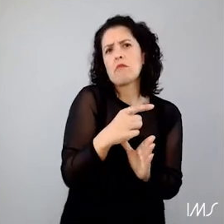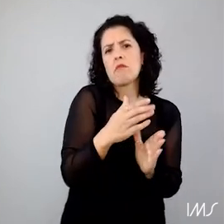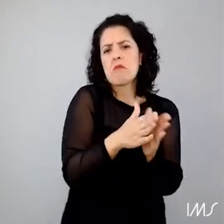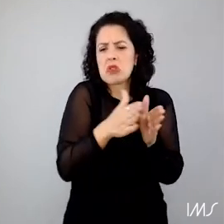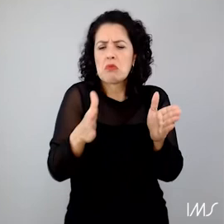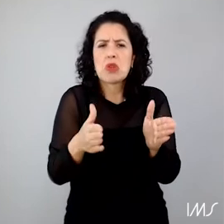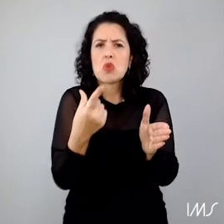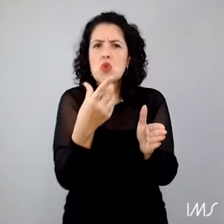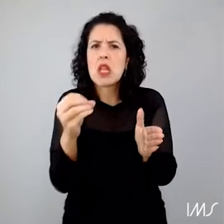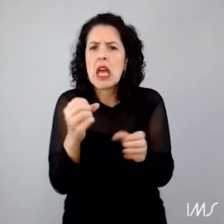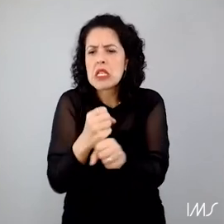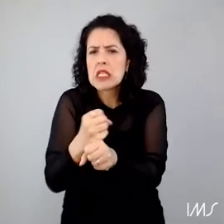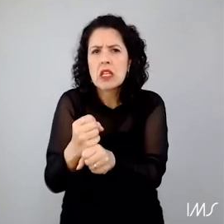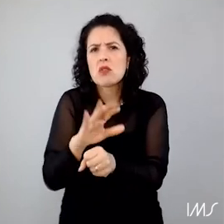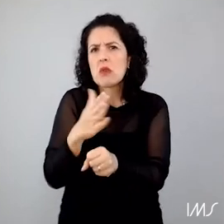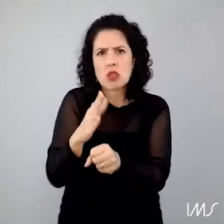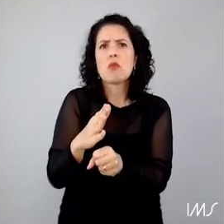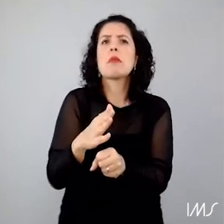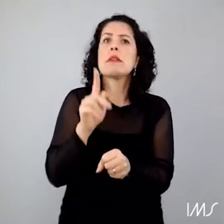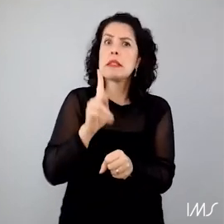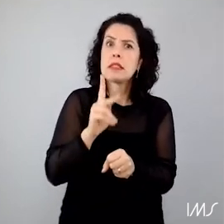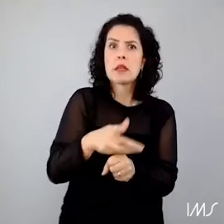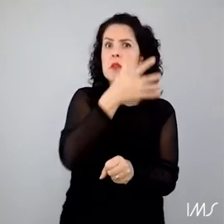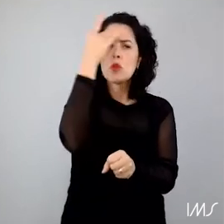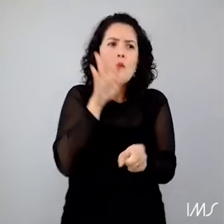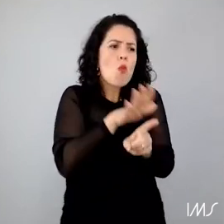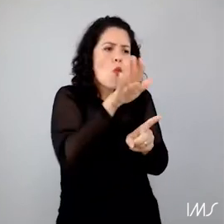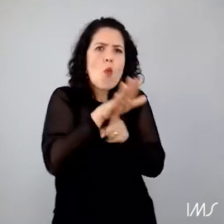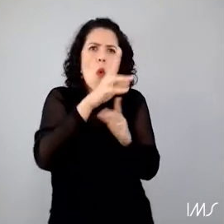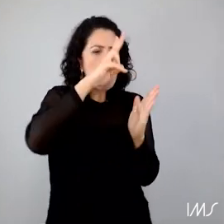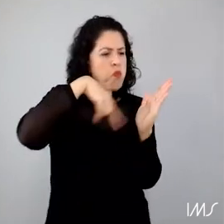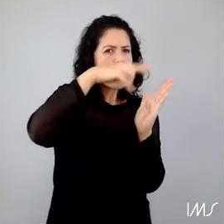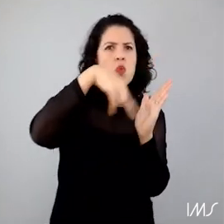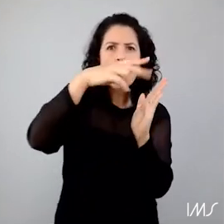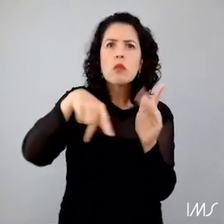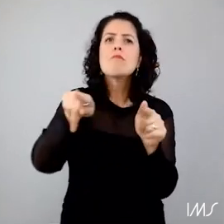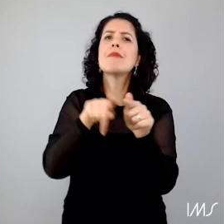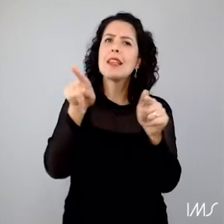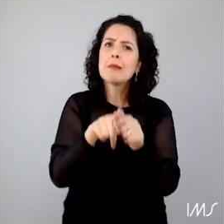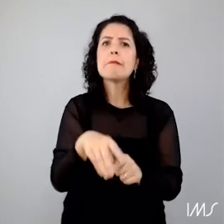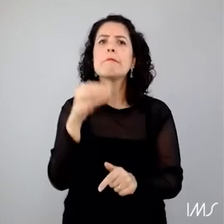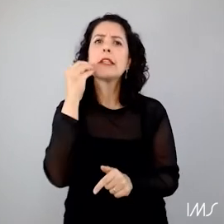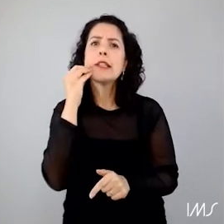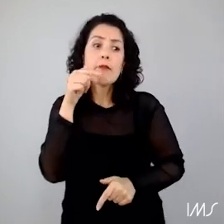durante 10 anos foi muito consumida pelos leitores, também trabalhava